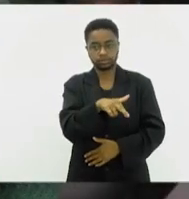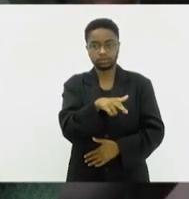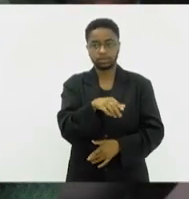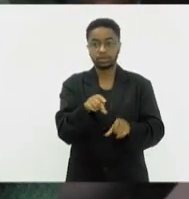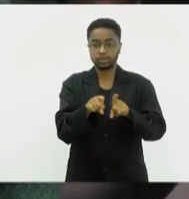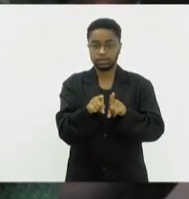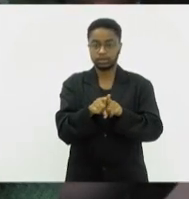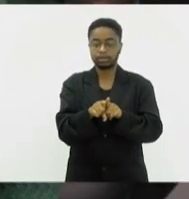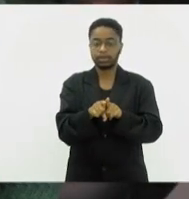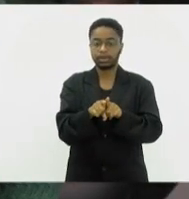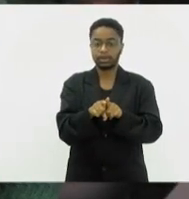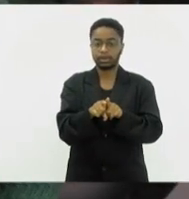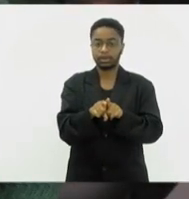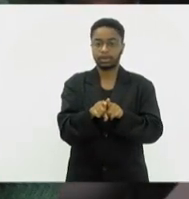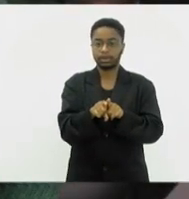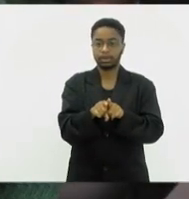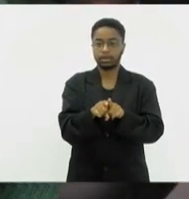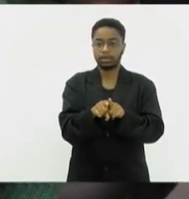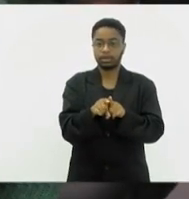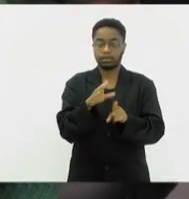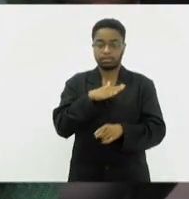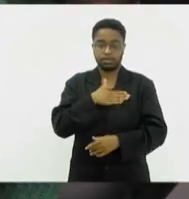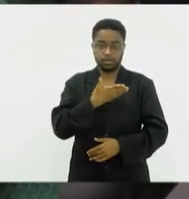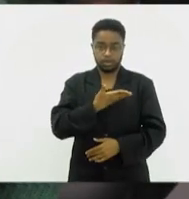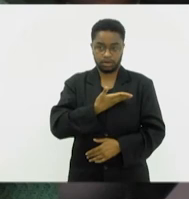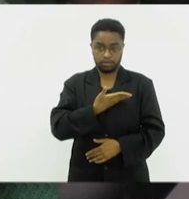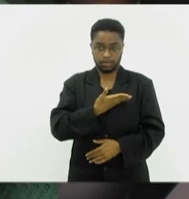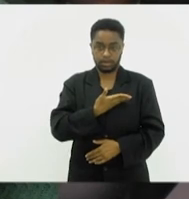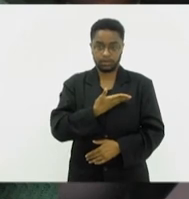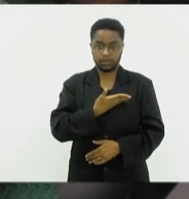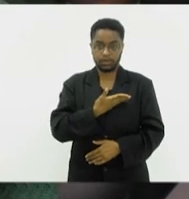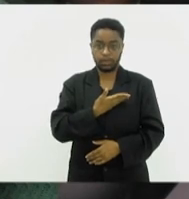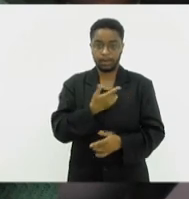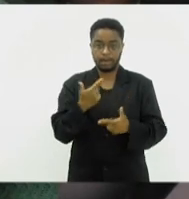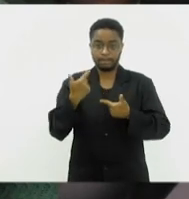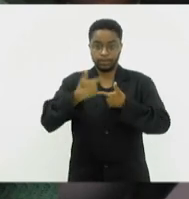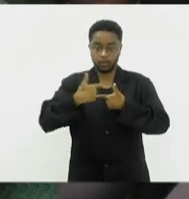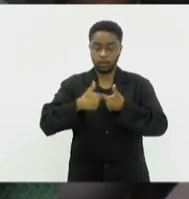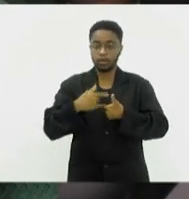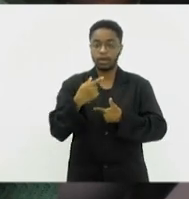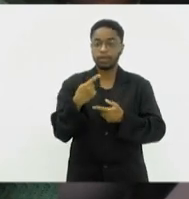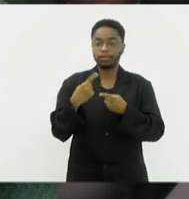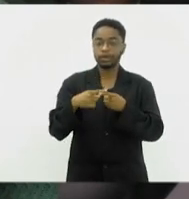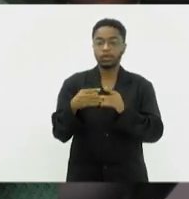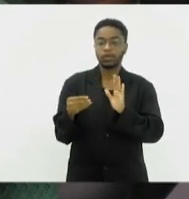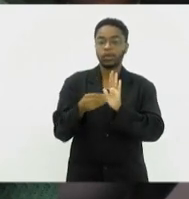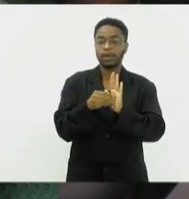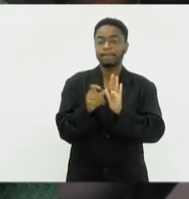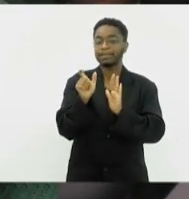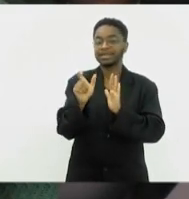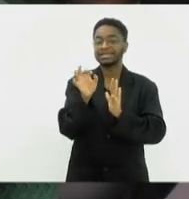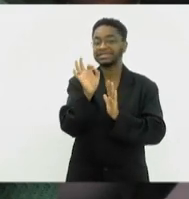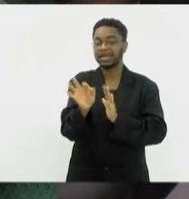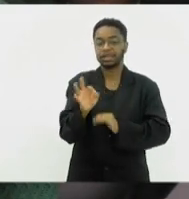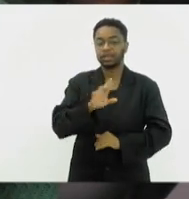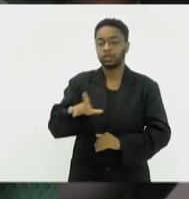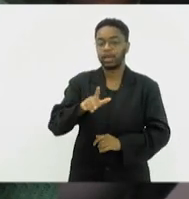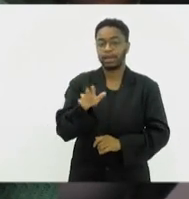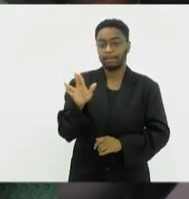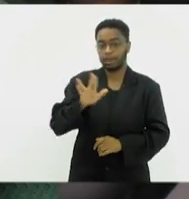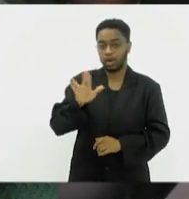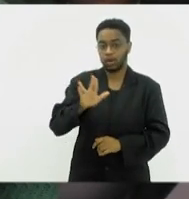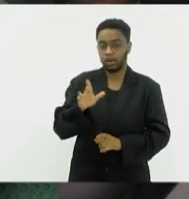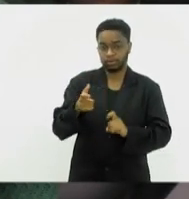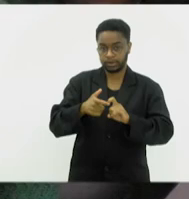eu fui repreendido por um colega a dizer que o nome correto, a nomenclatura correta não é maconha medicinal, mas